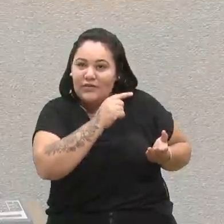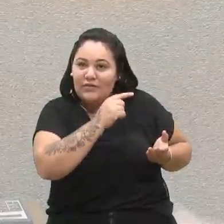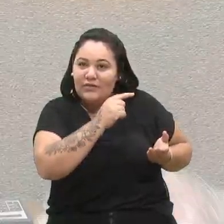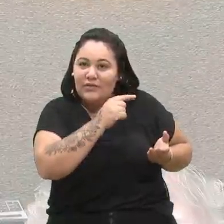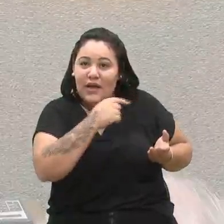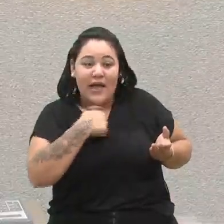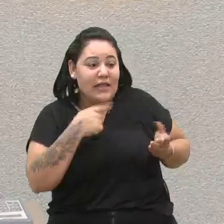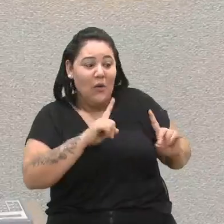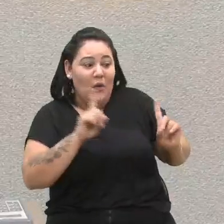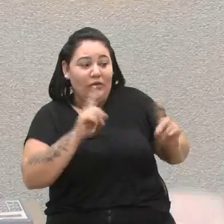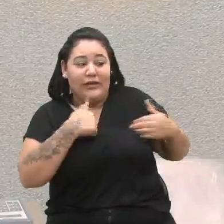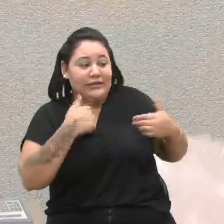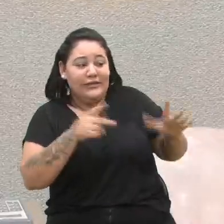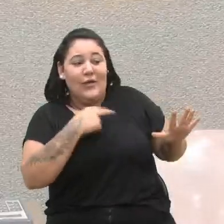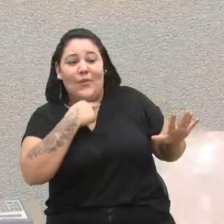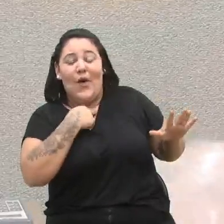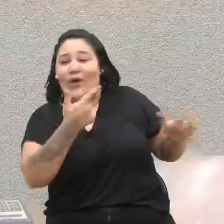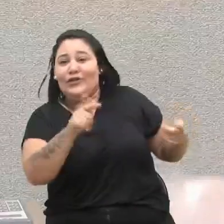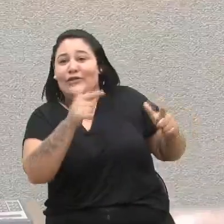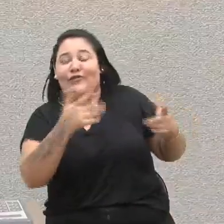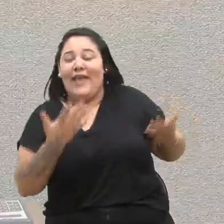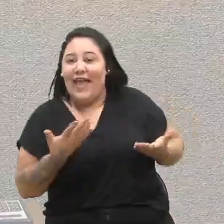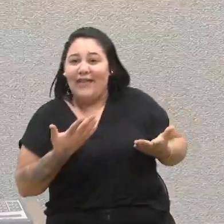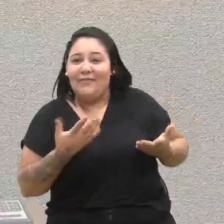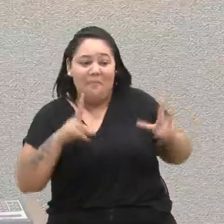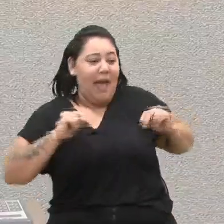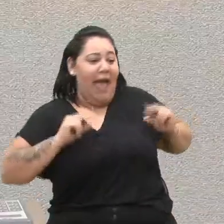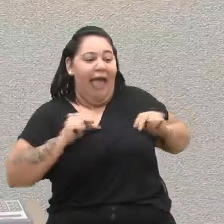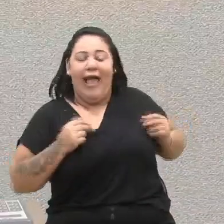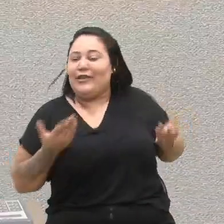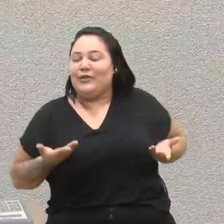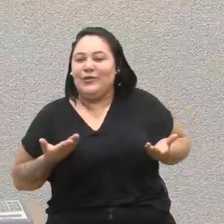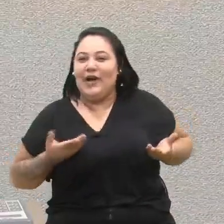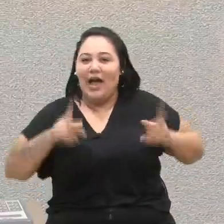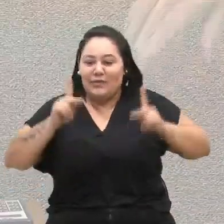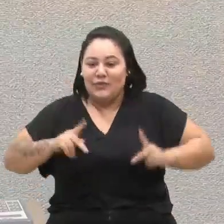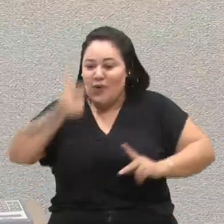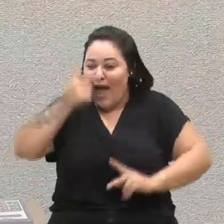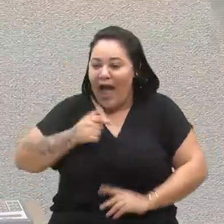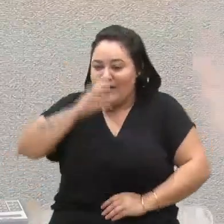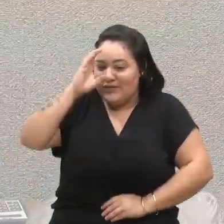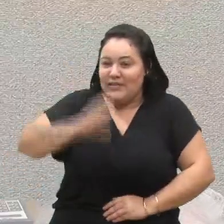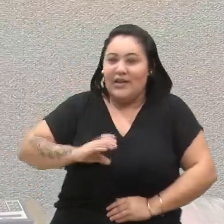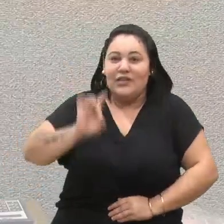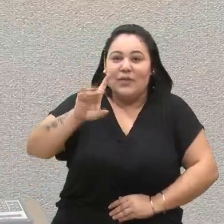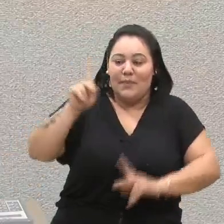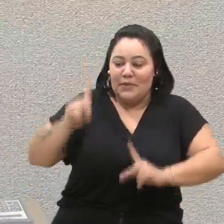eu não posso, eu não tenho. Acham que cidadão caxiense é só para gente muito